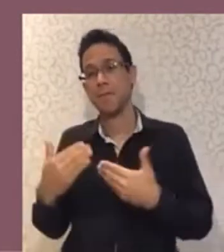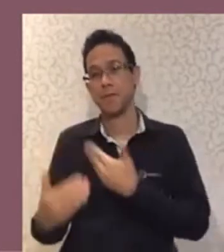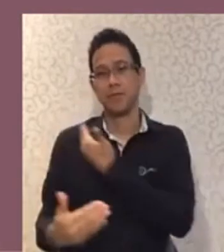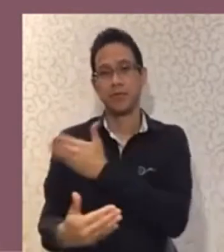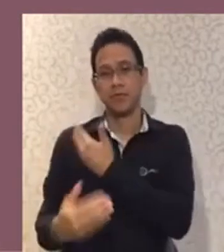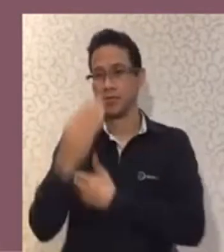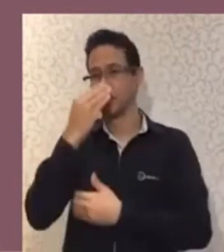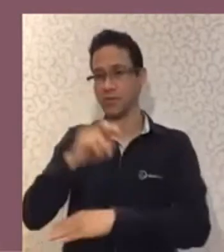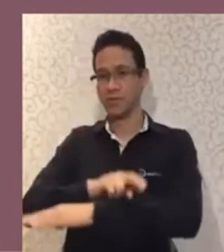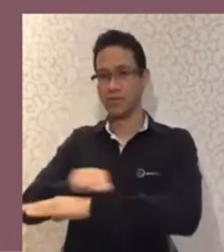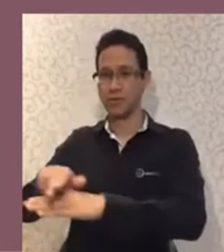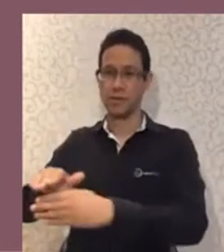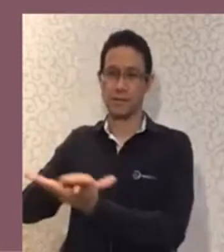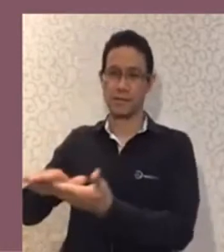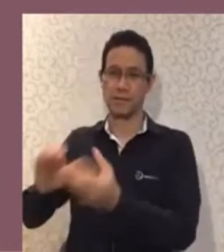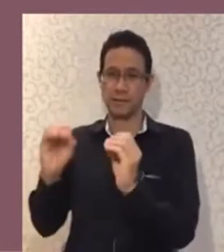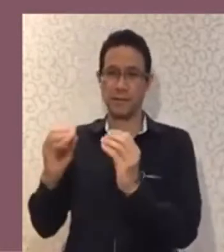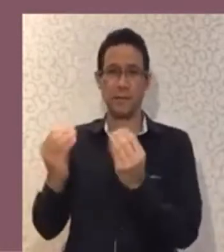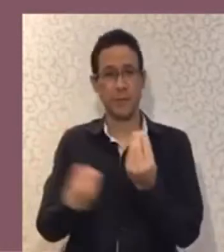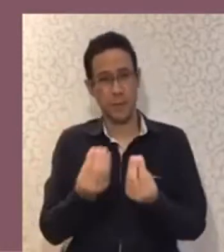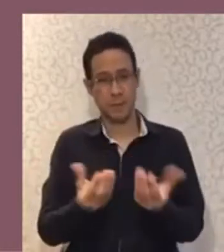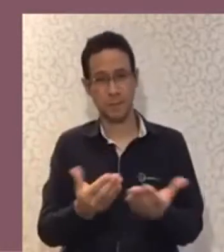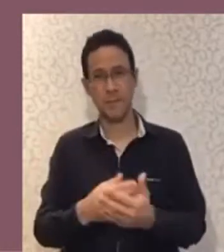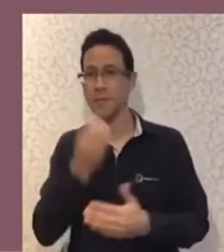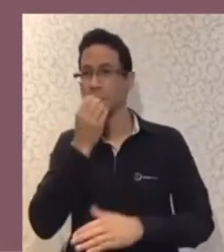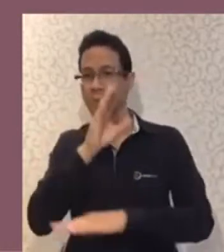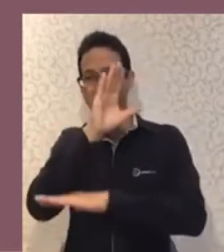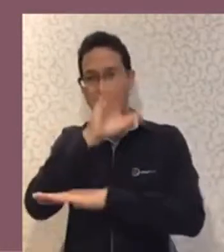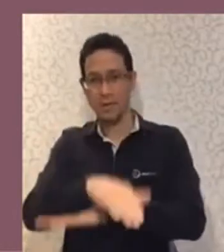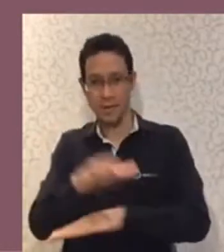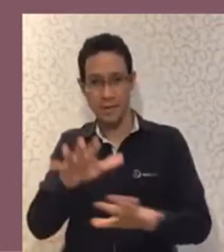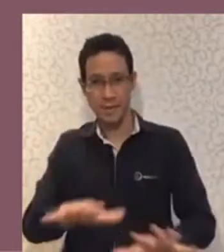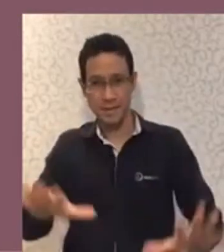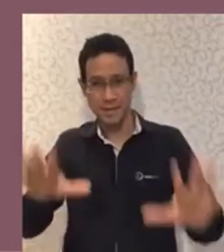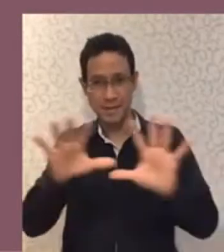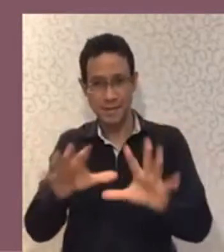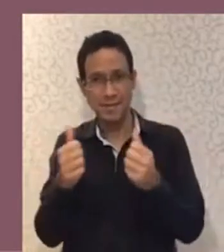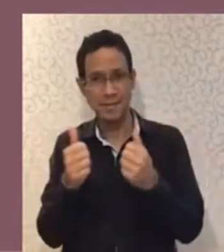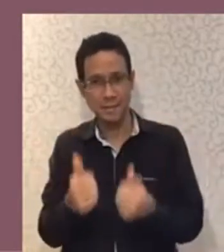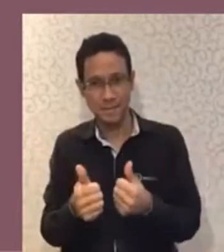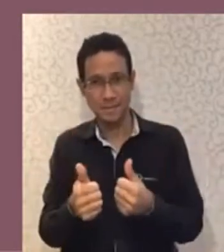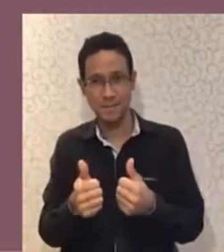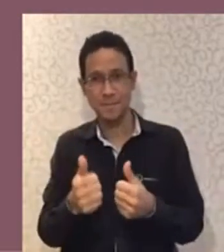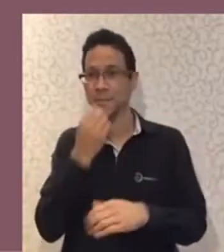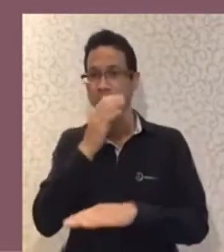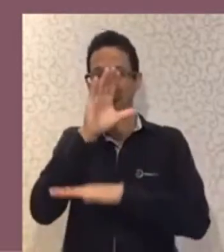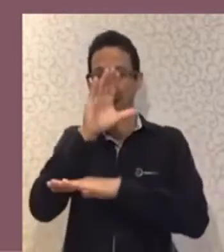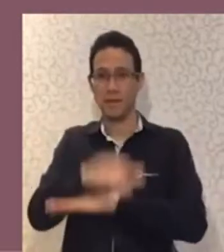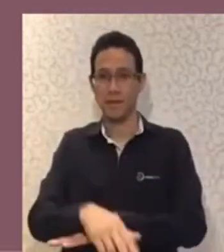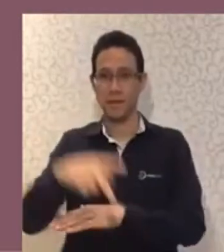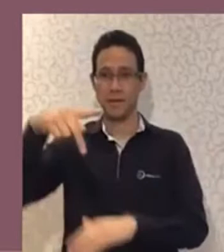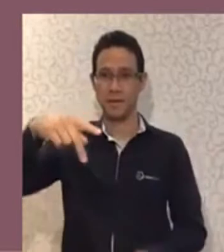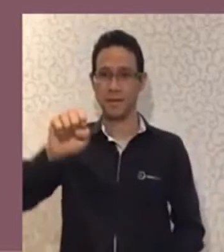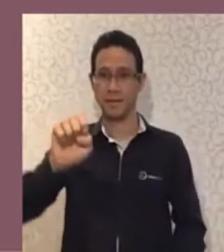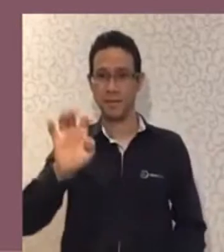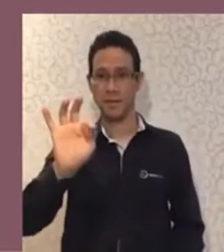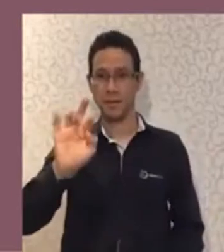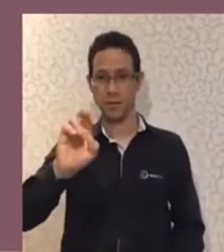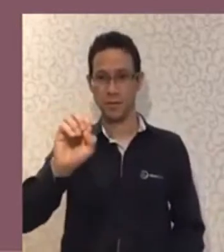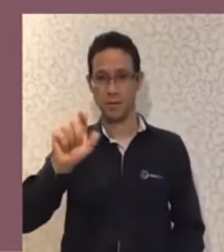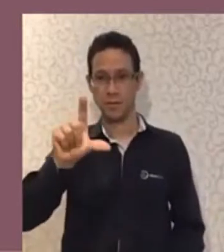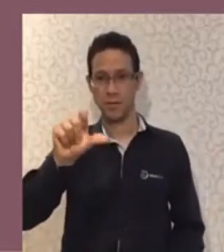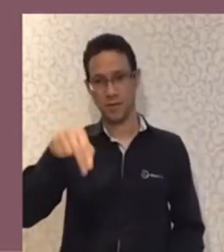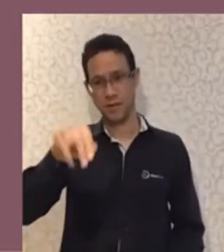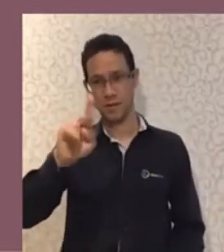Boa tarde, Fabiano. Boa tarde a todos. Boa tarde, professora Petronília, professora Lia. É um